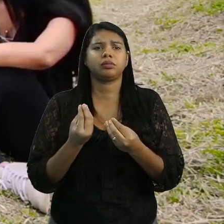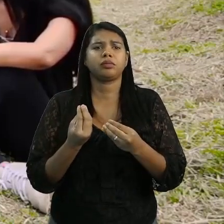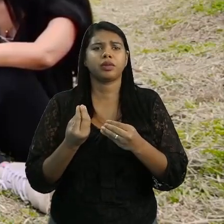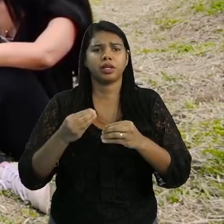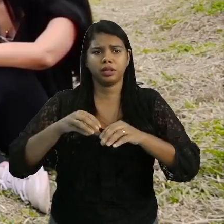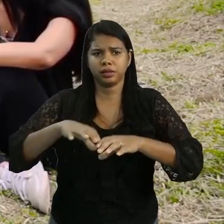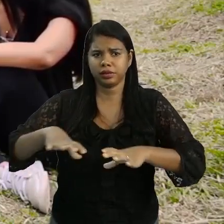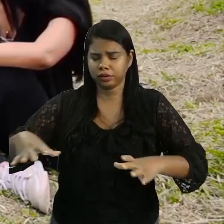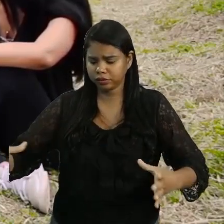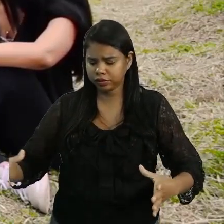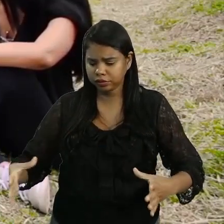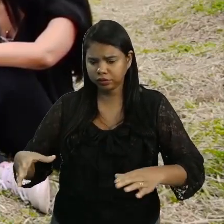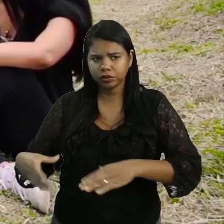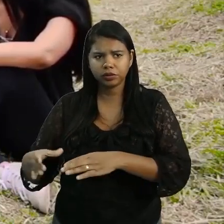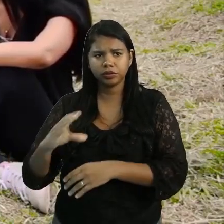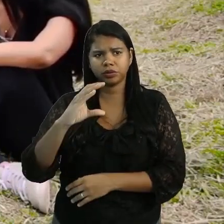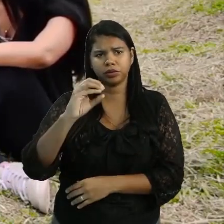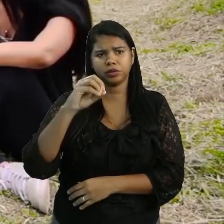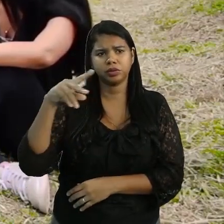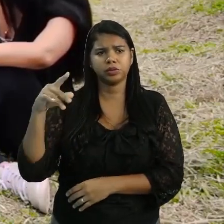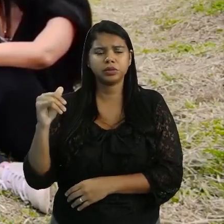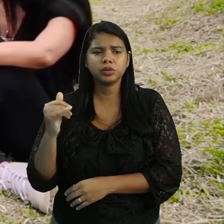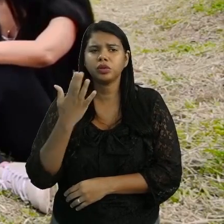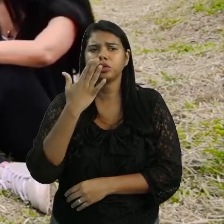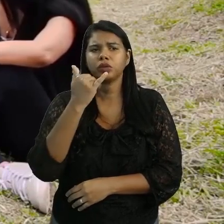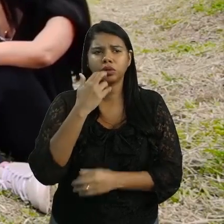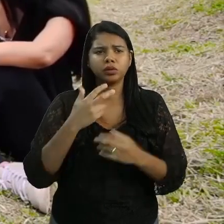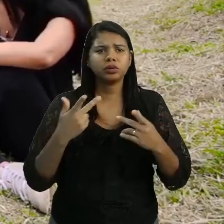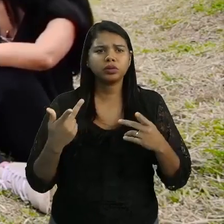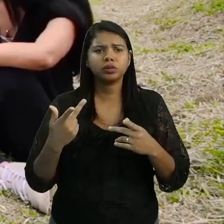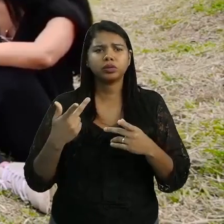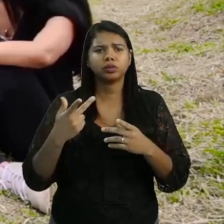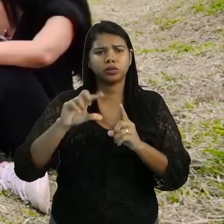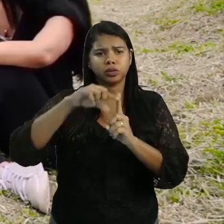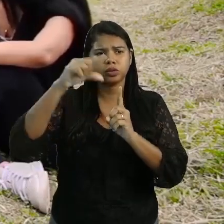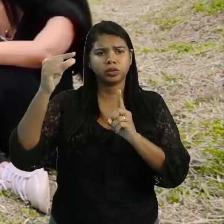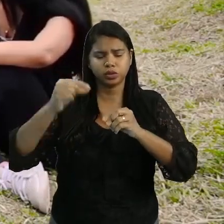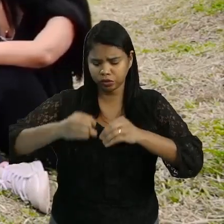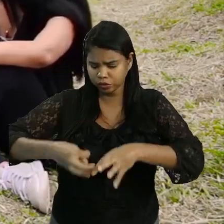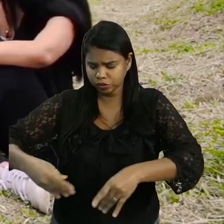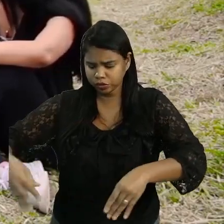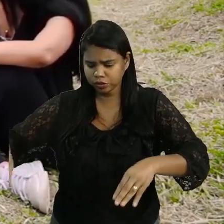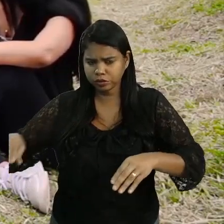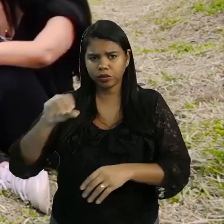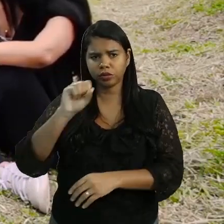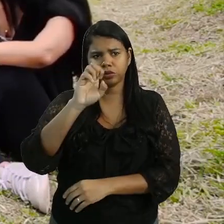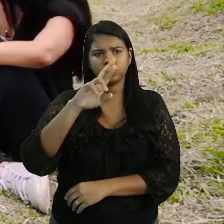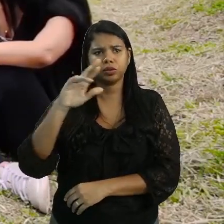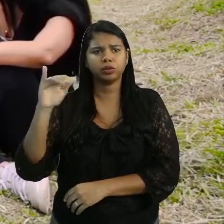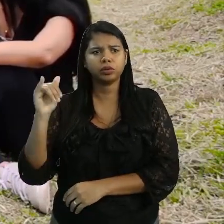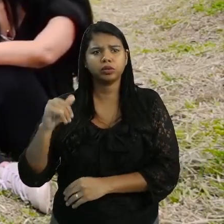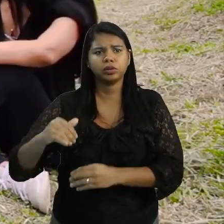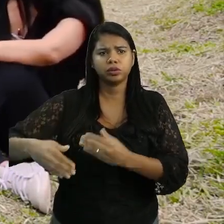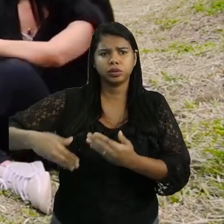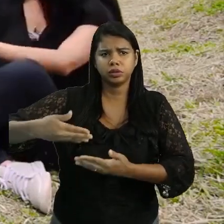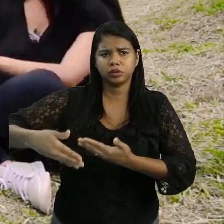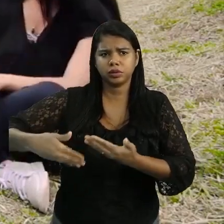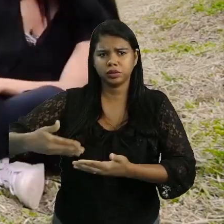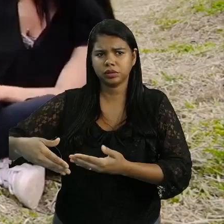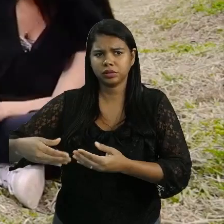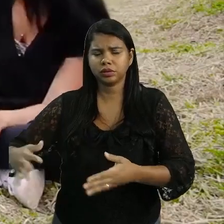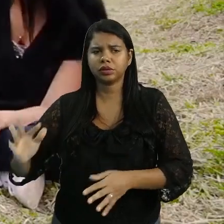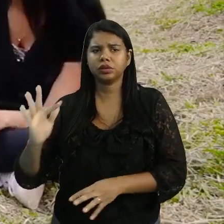Sim. O reaproveitamento a gente usa de duas maneiras, né? Quando o alimento realmente não tem mais uso, né? Não dá